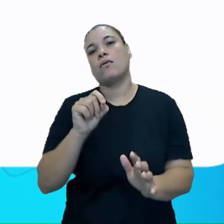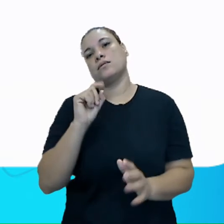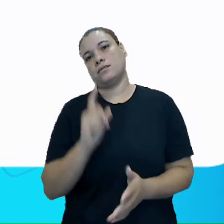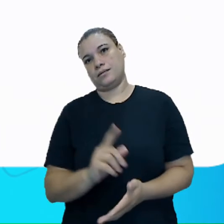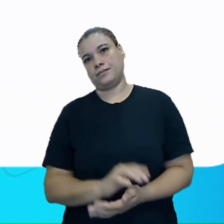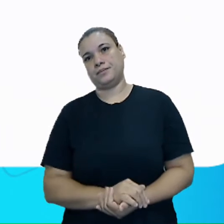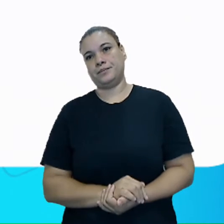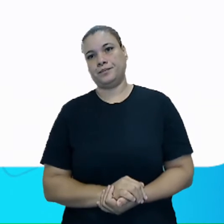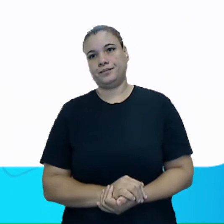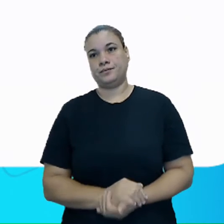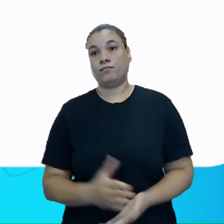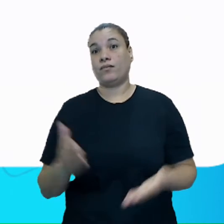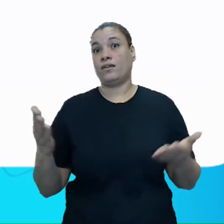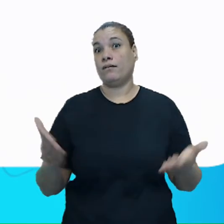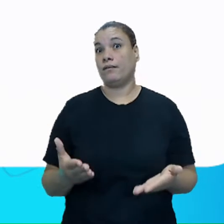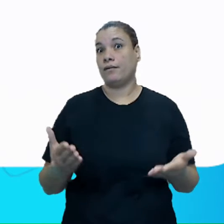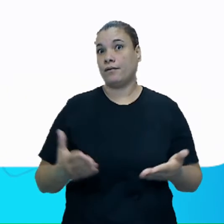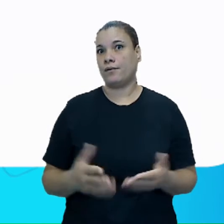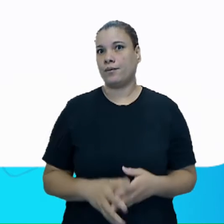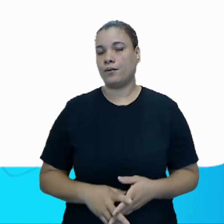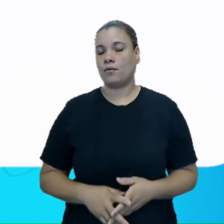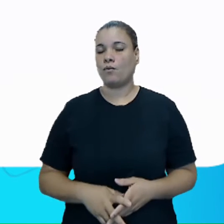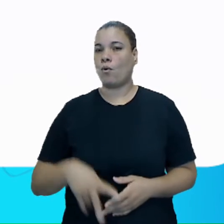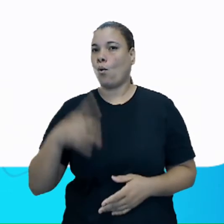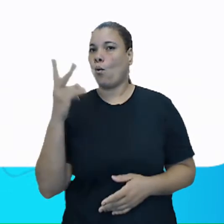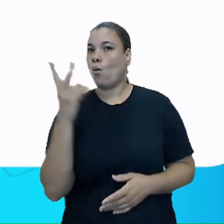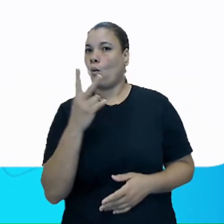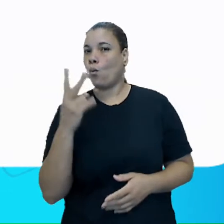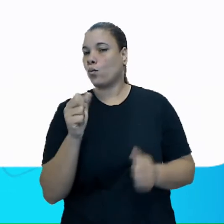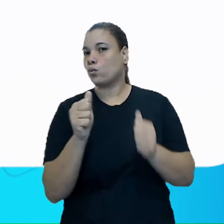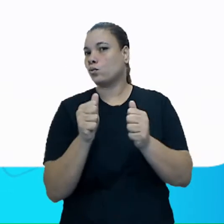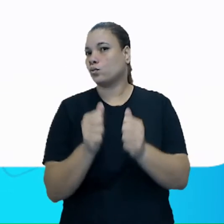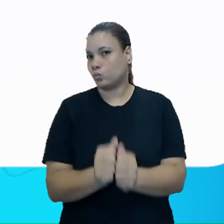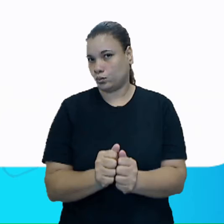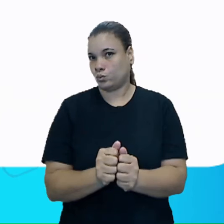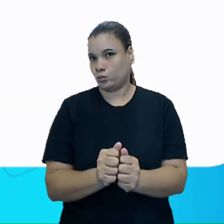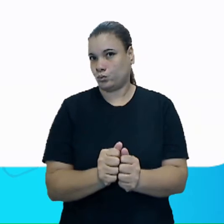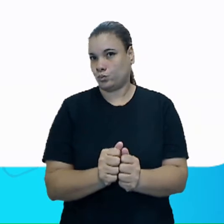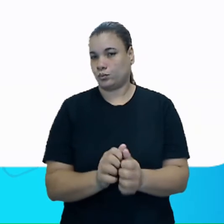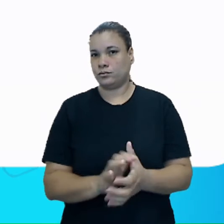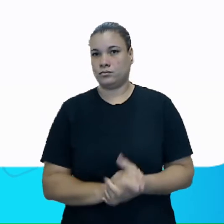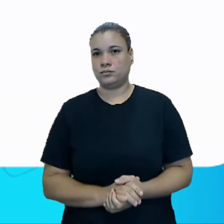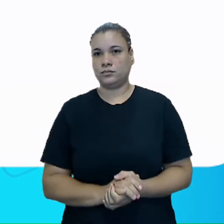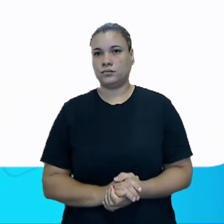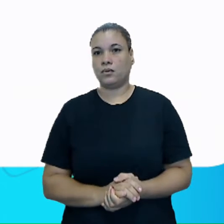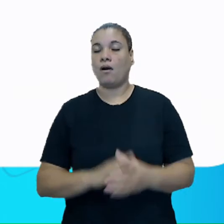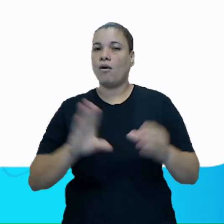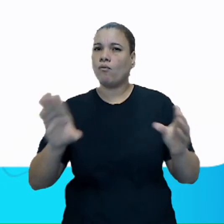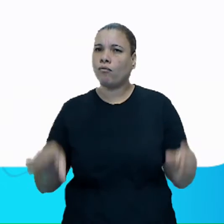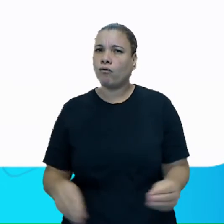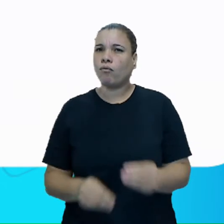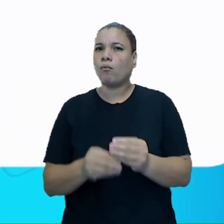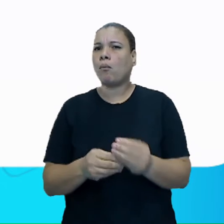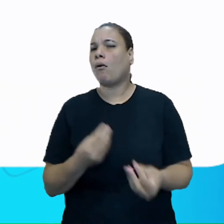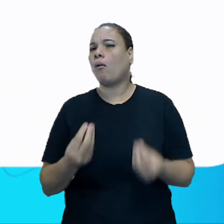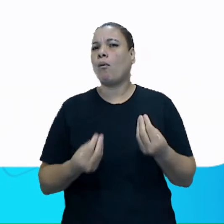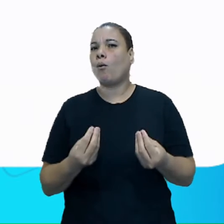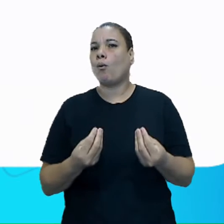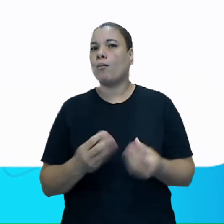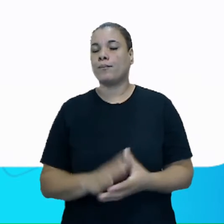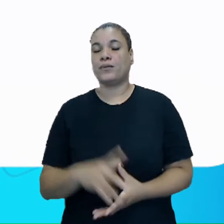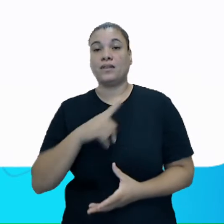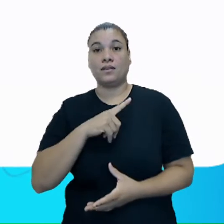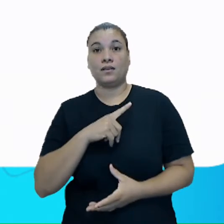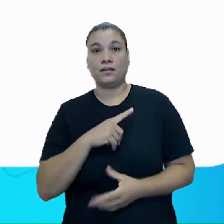Aqui, teremos os dois, direto e indireto. Então, são formados por dois